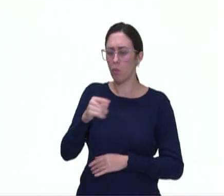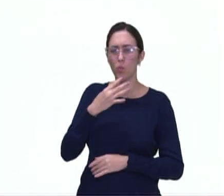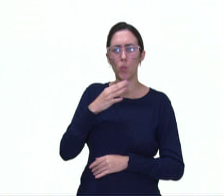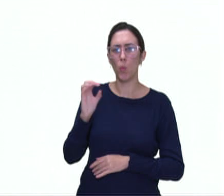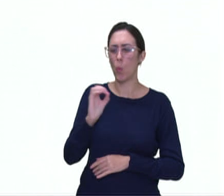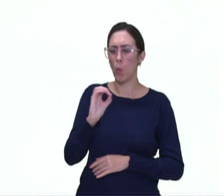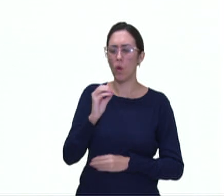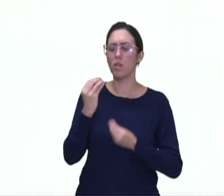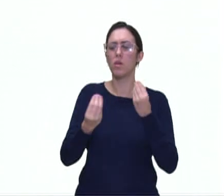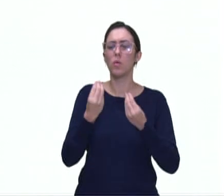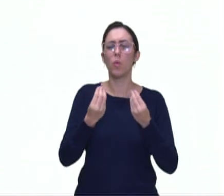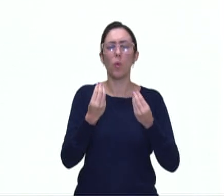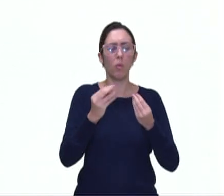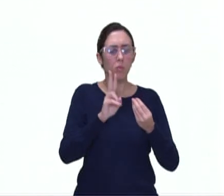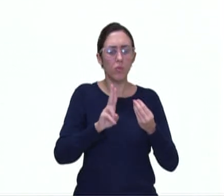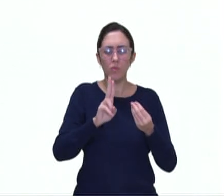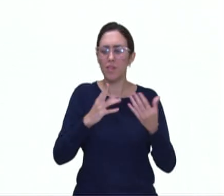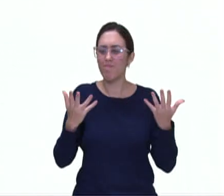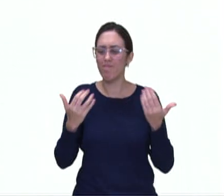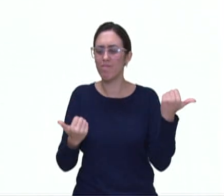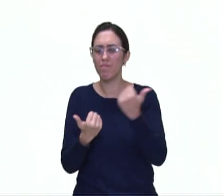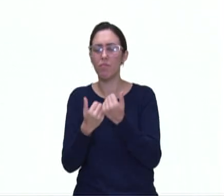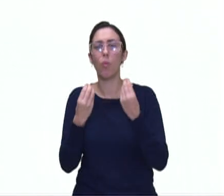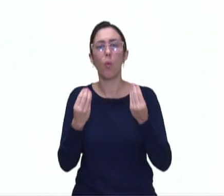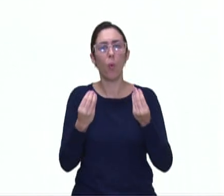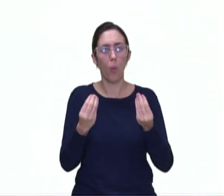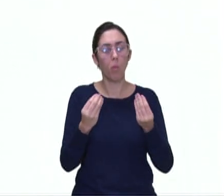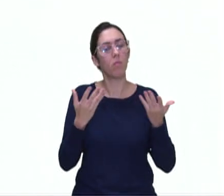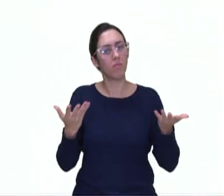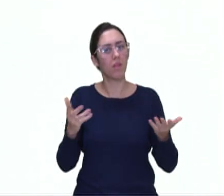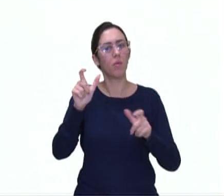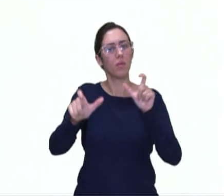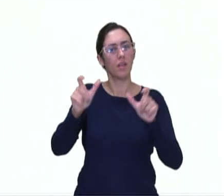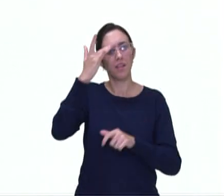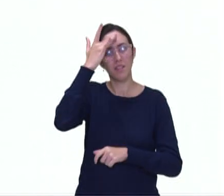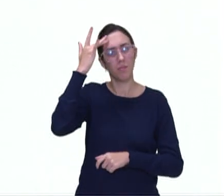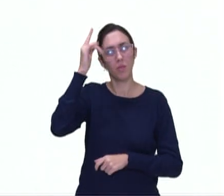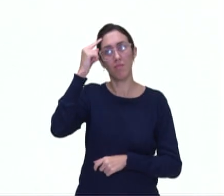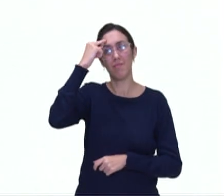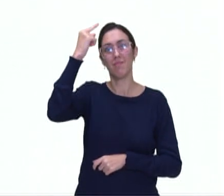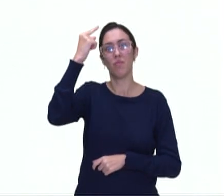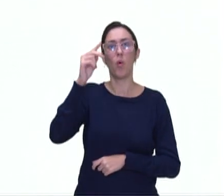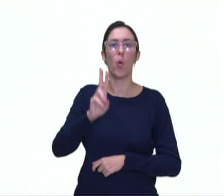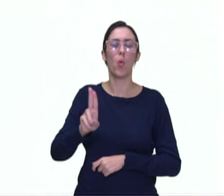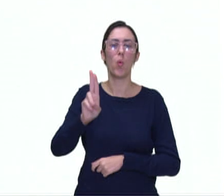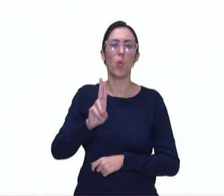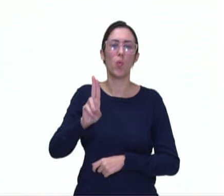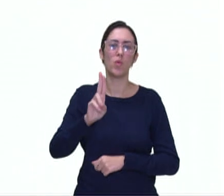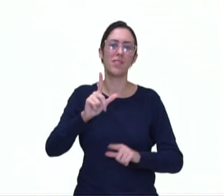humano a recorrer às palavras. Isso, porém, tornava o cálculo longo e complicado.